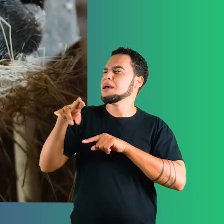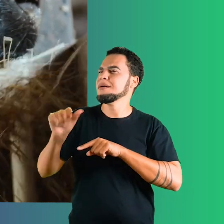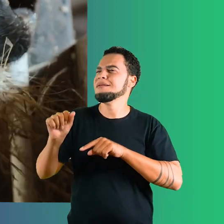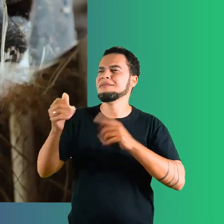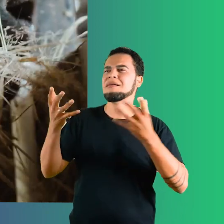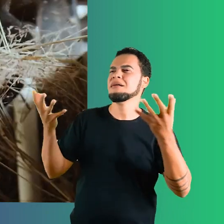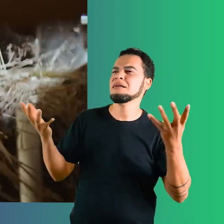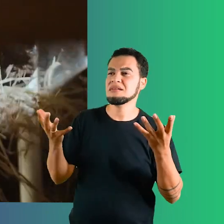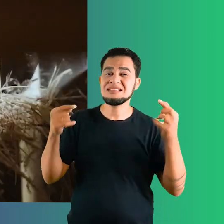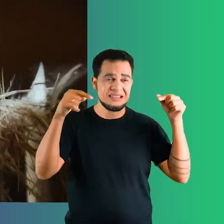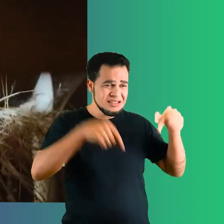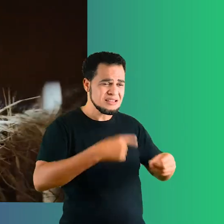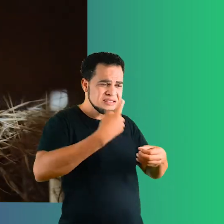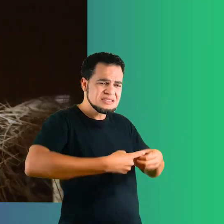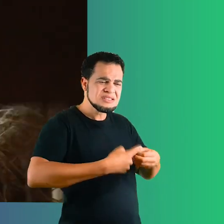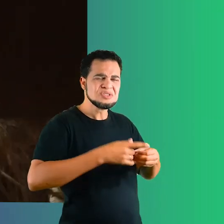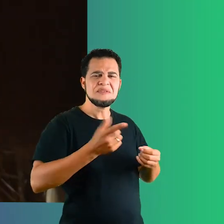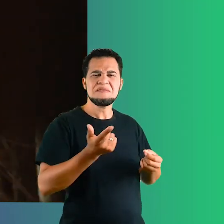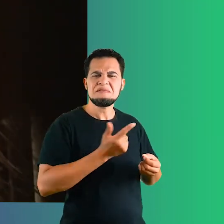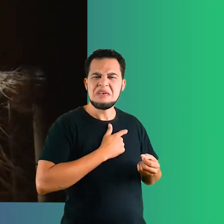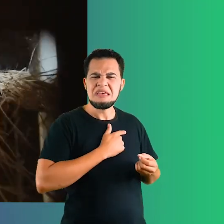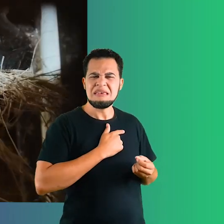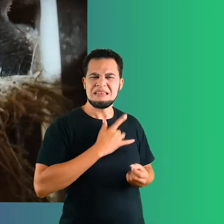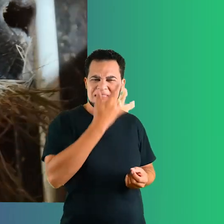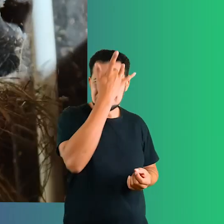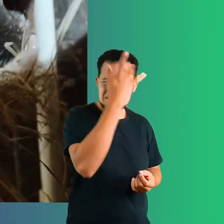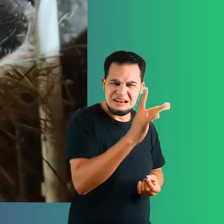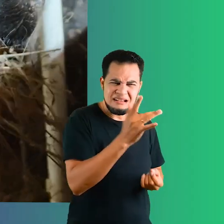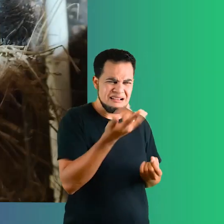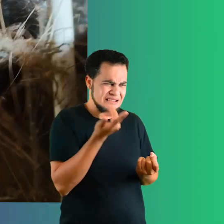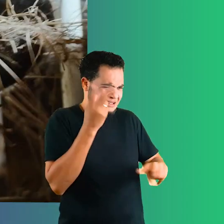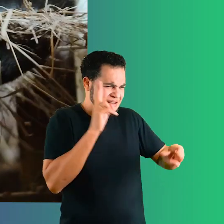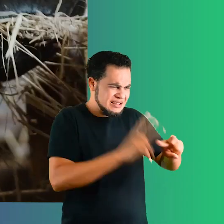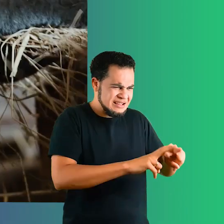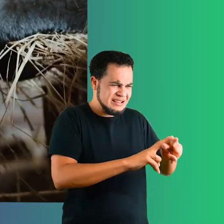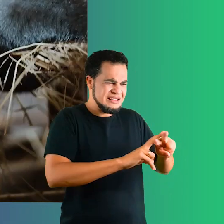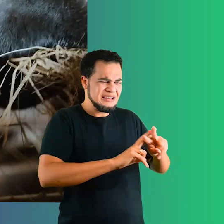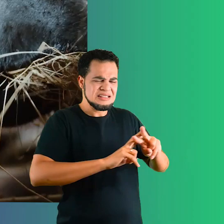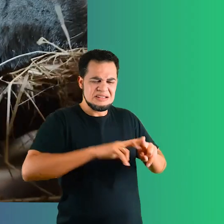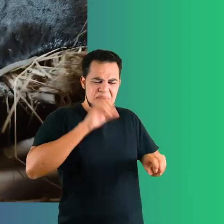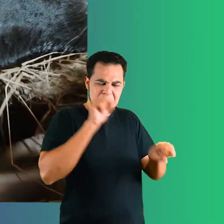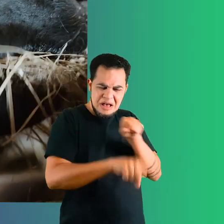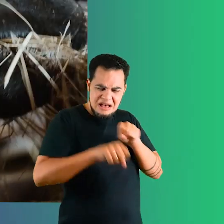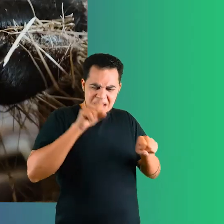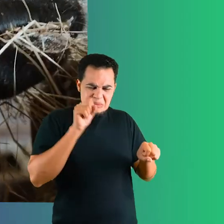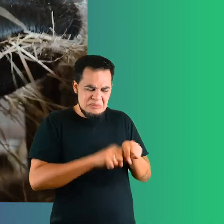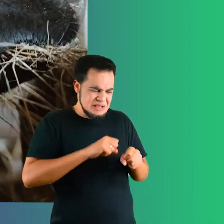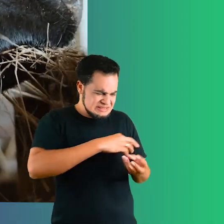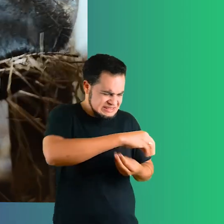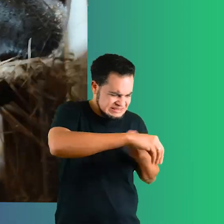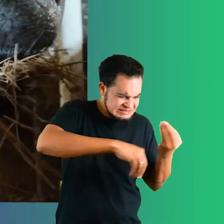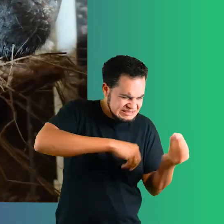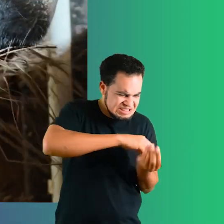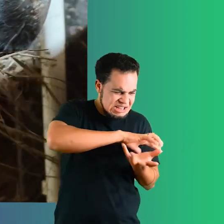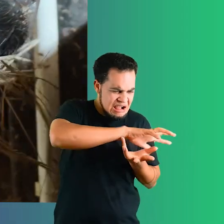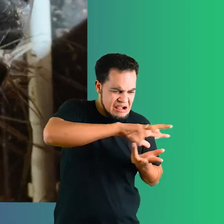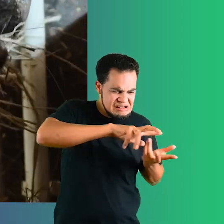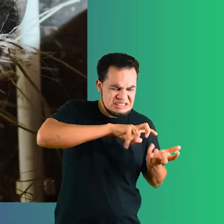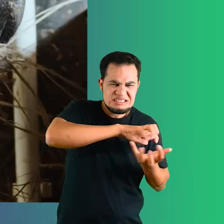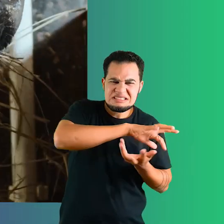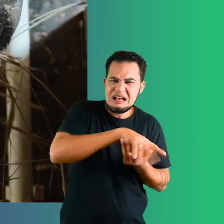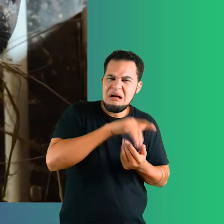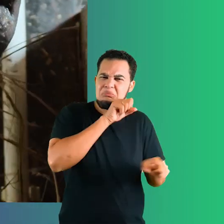essa cidade feia e estranha, o estábulo sombrio, o feno deteriorado e nauseante misturado com